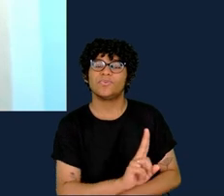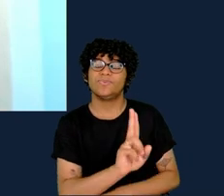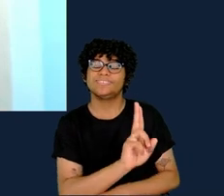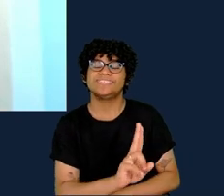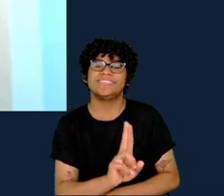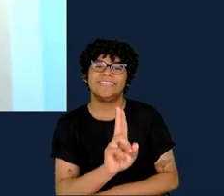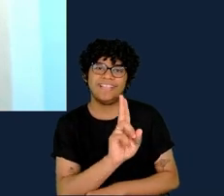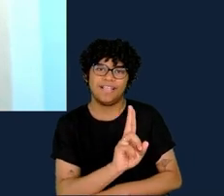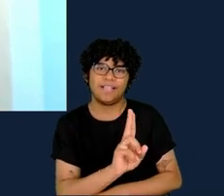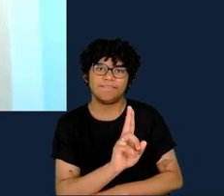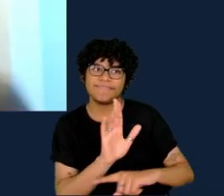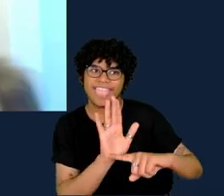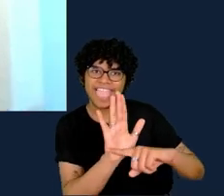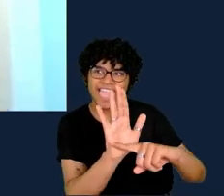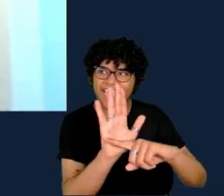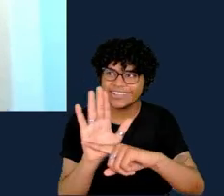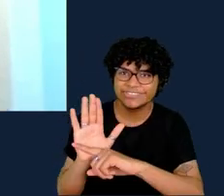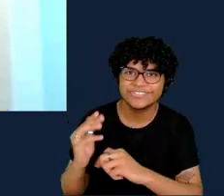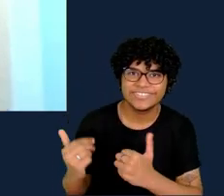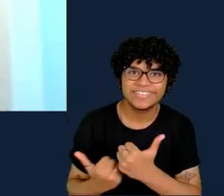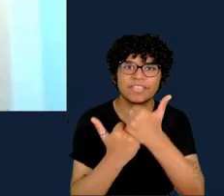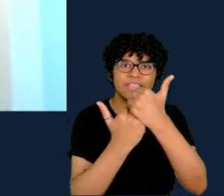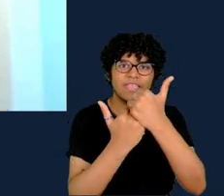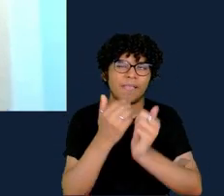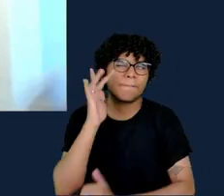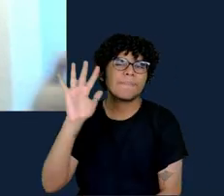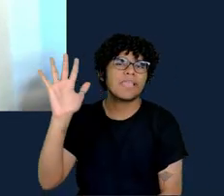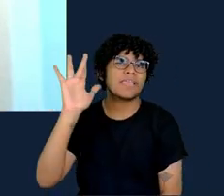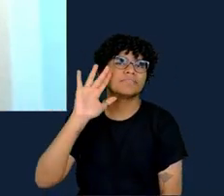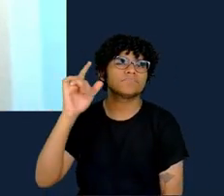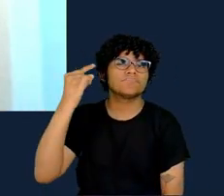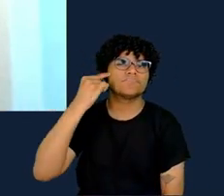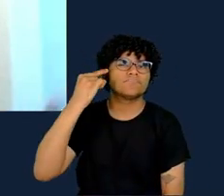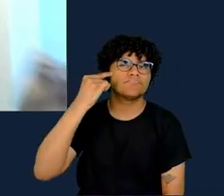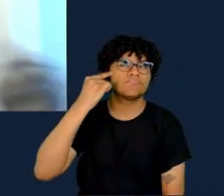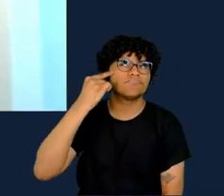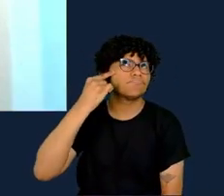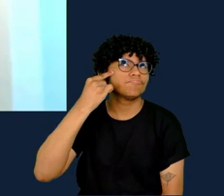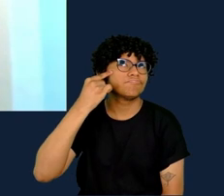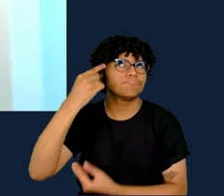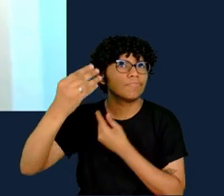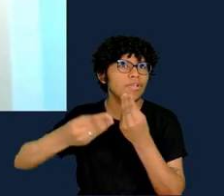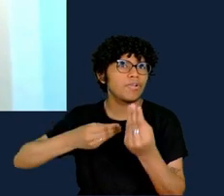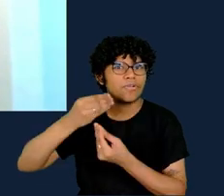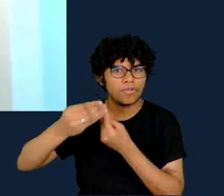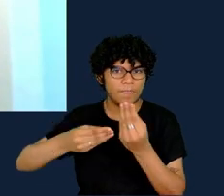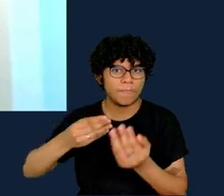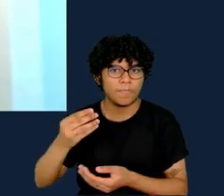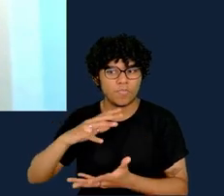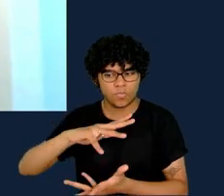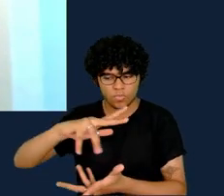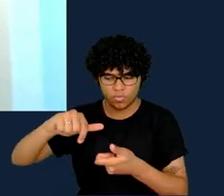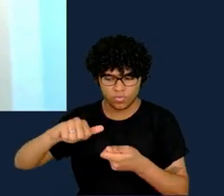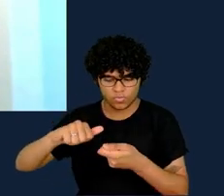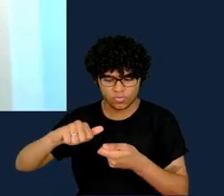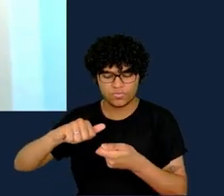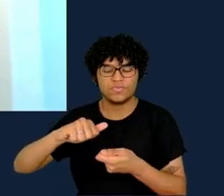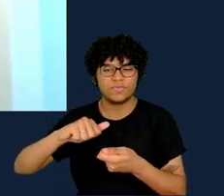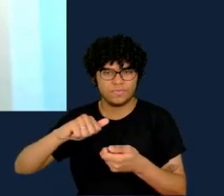vocês nesse pensar, né, desse mundo, desse novo mundo de